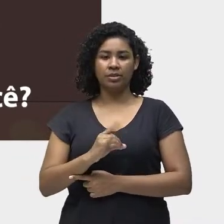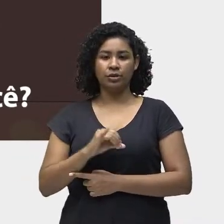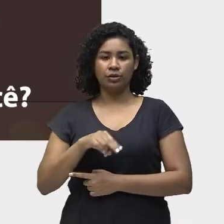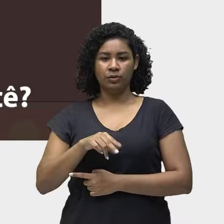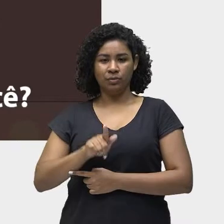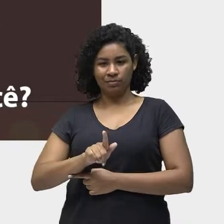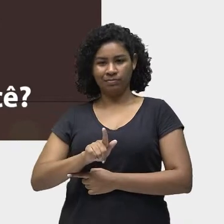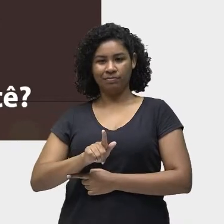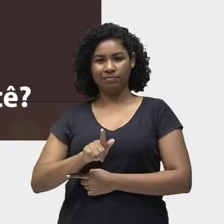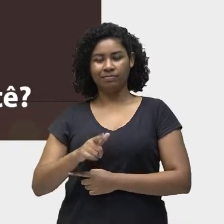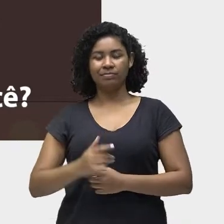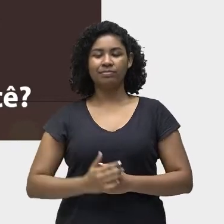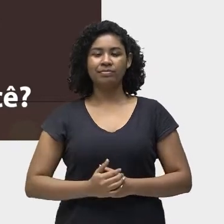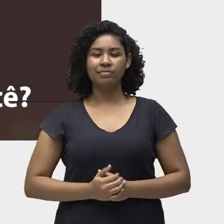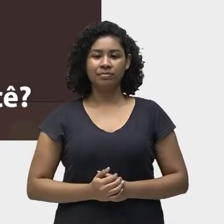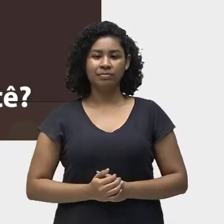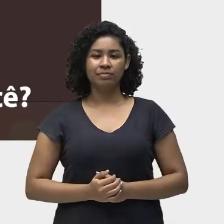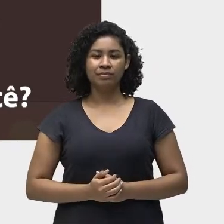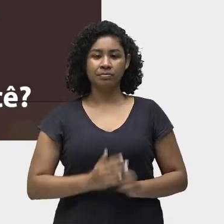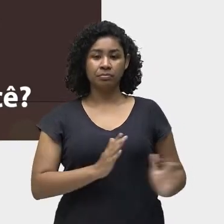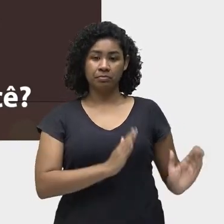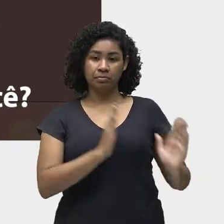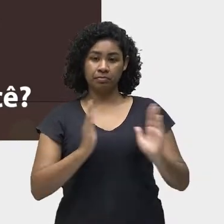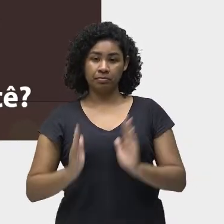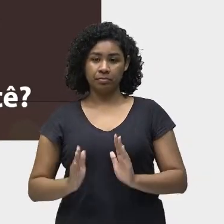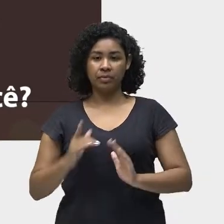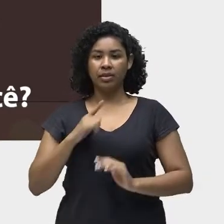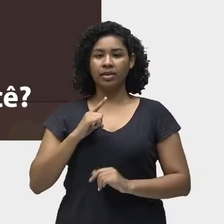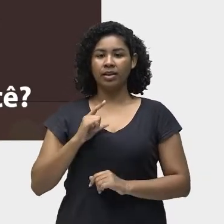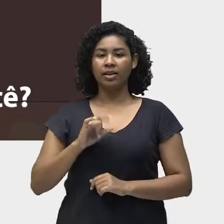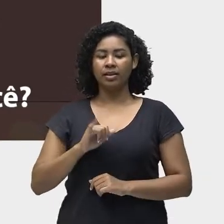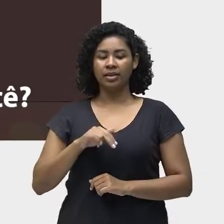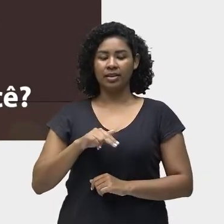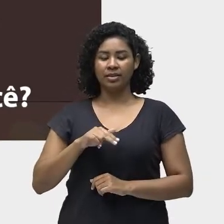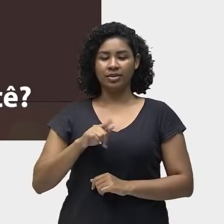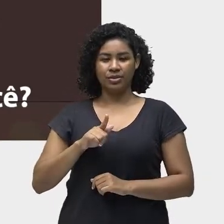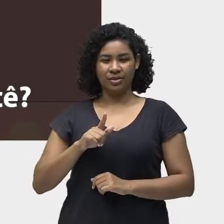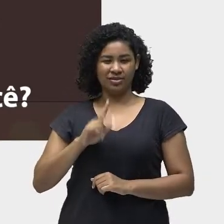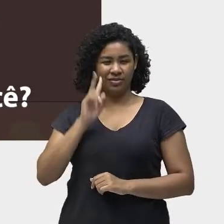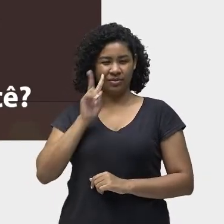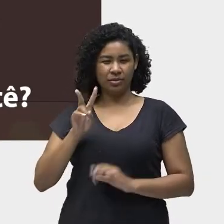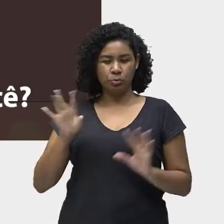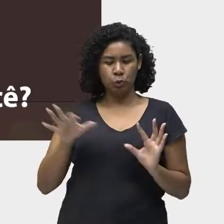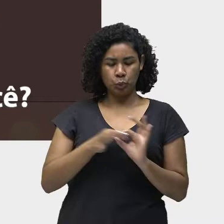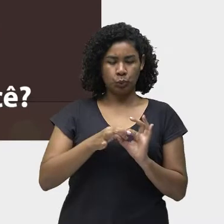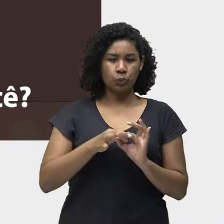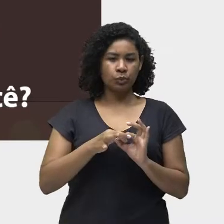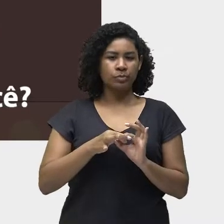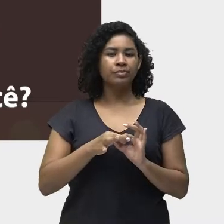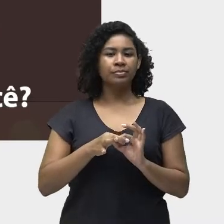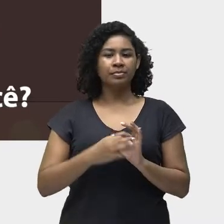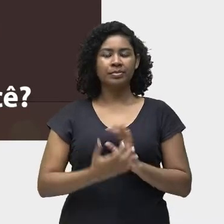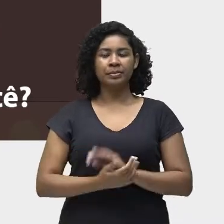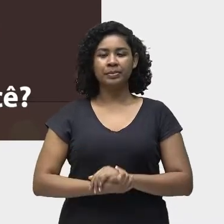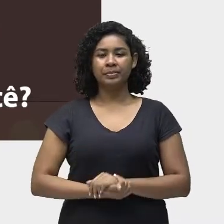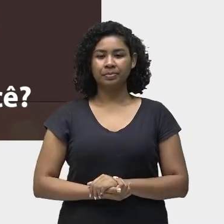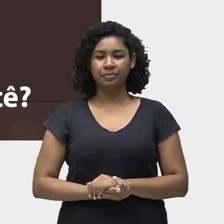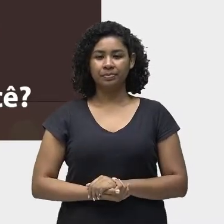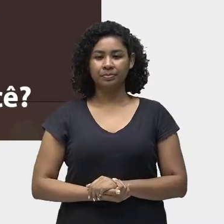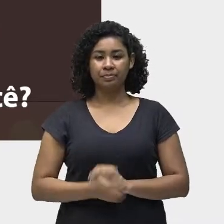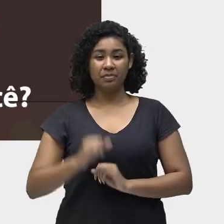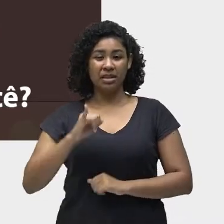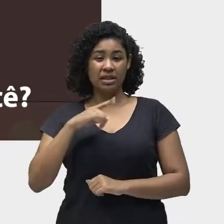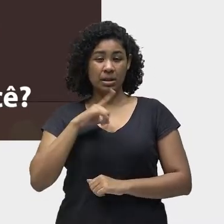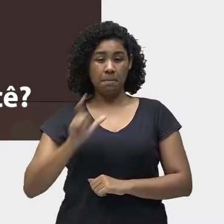R-E-A-D. Read. Em seguida vem o ing. Então, se fosse só o verbo read ali, seria eu estava a ler.